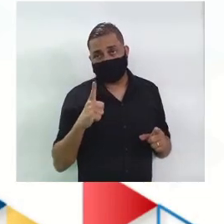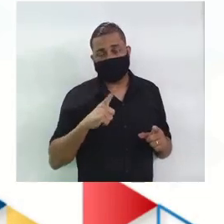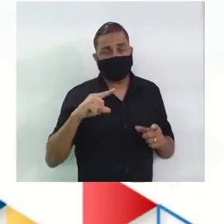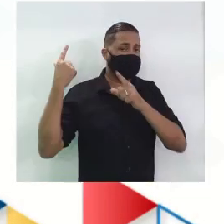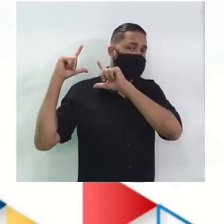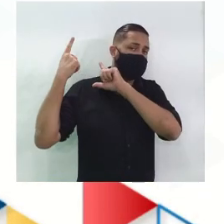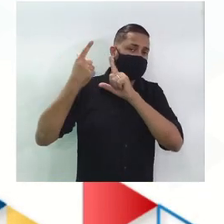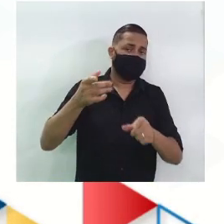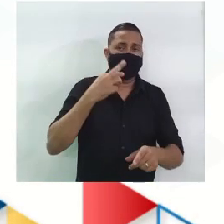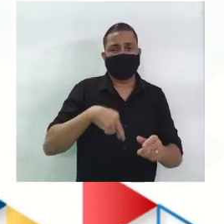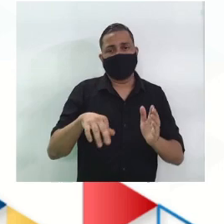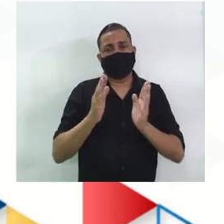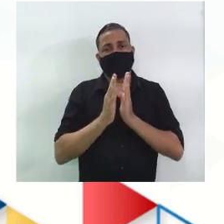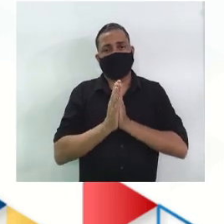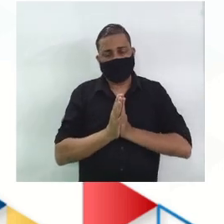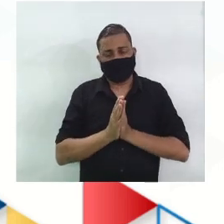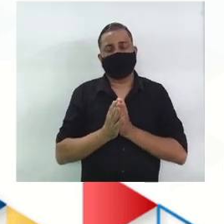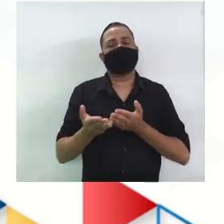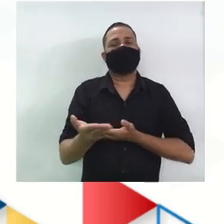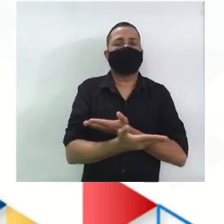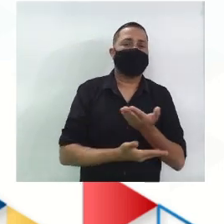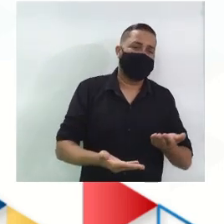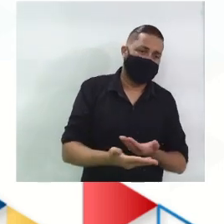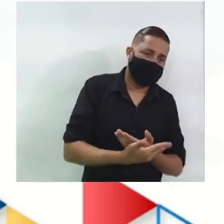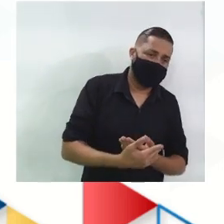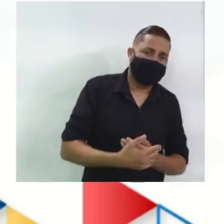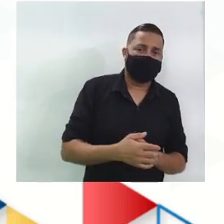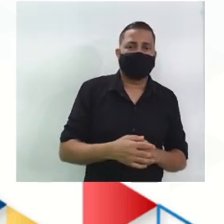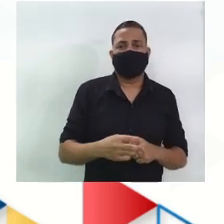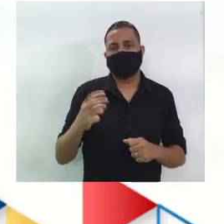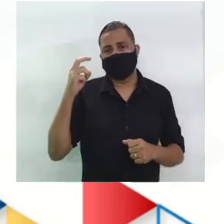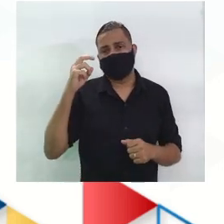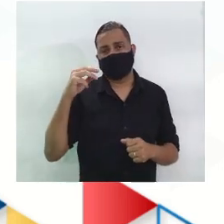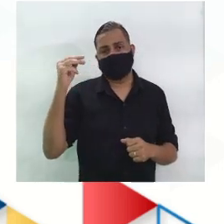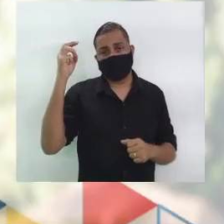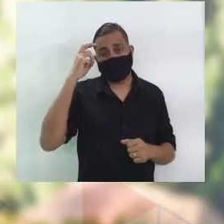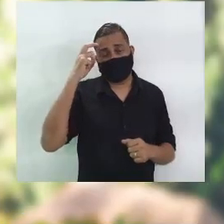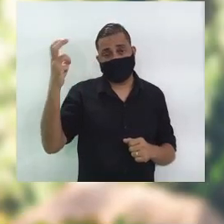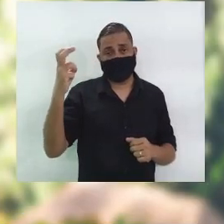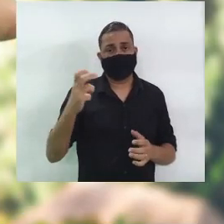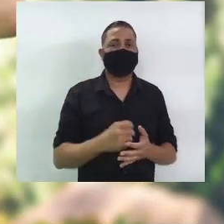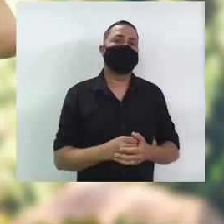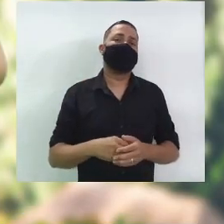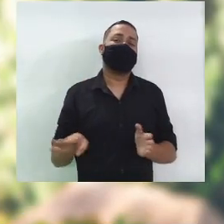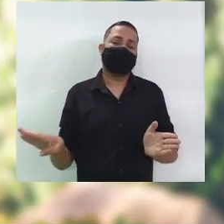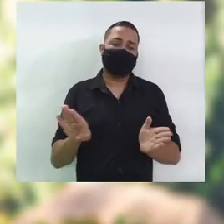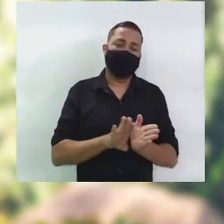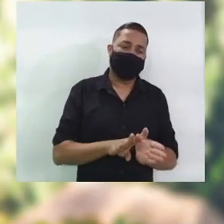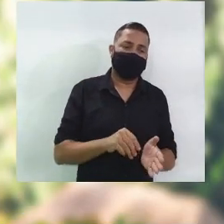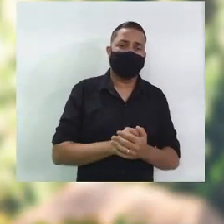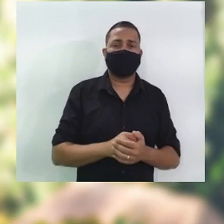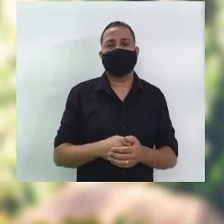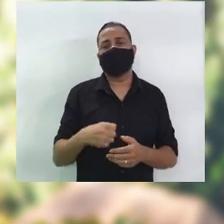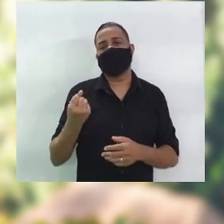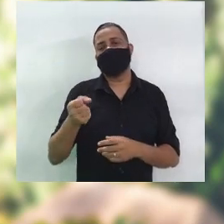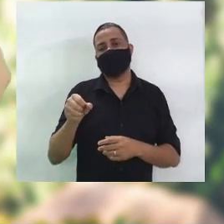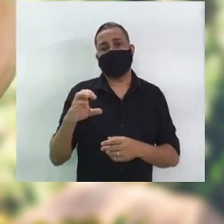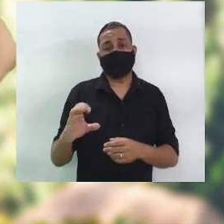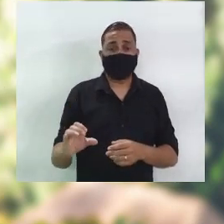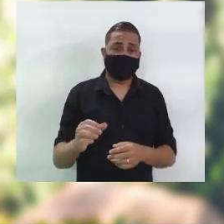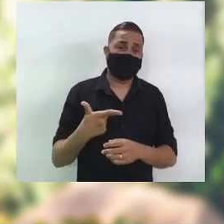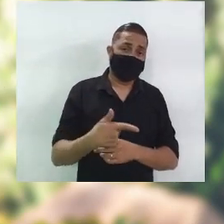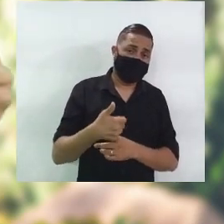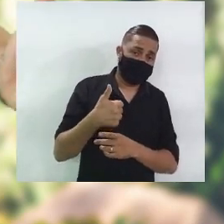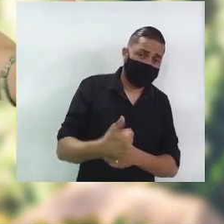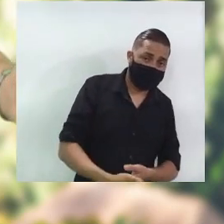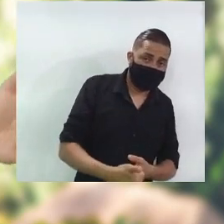tradição religiosa perpassada de quê? De mestre para o discípulo, chega ao século XXI e há